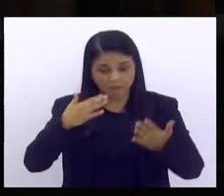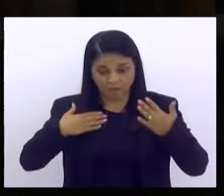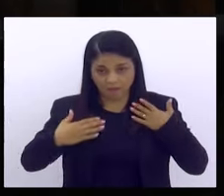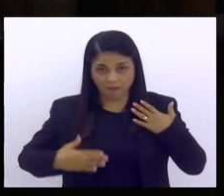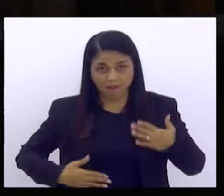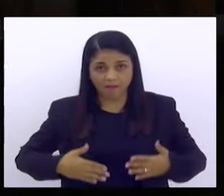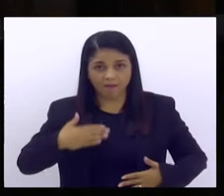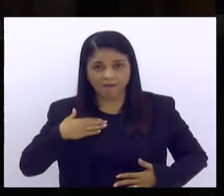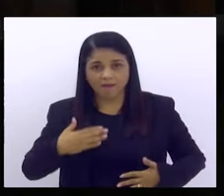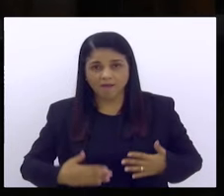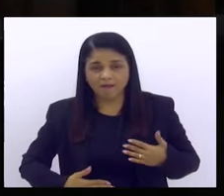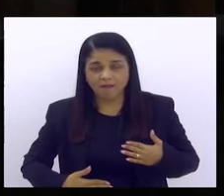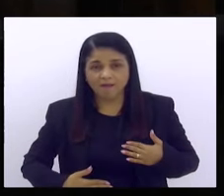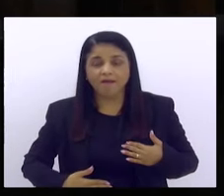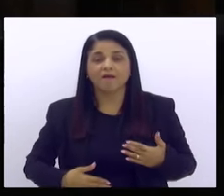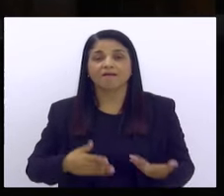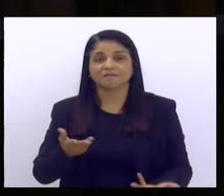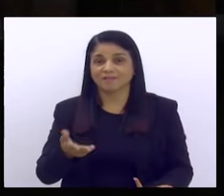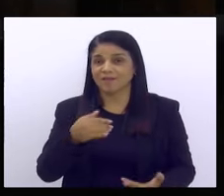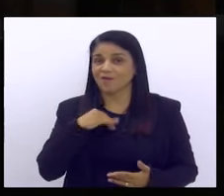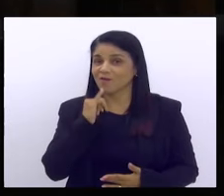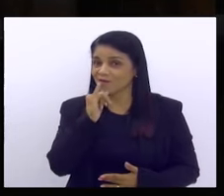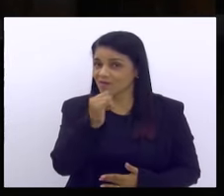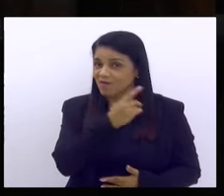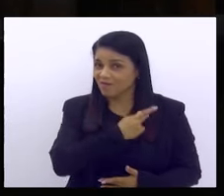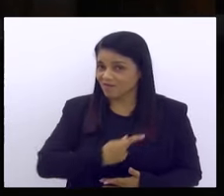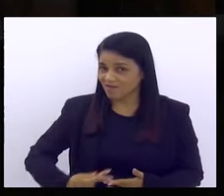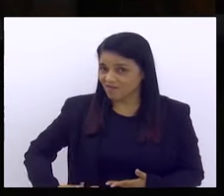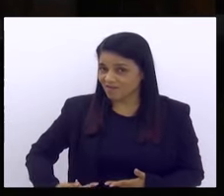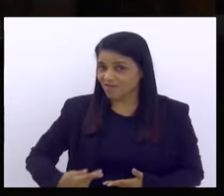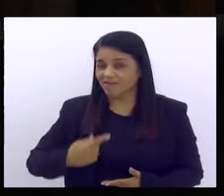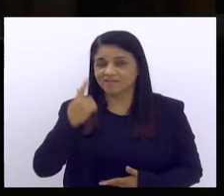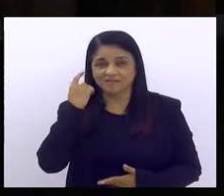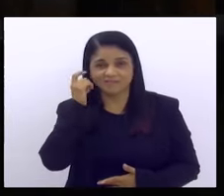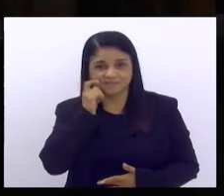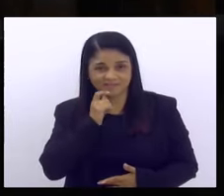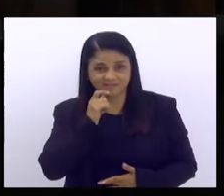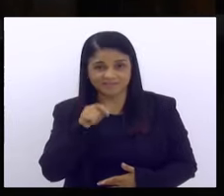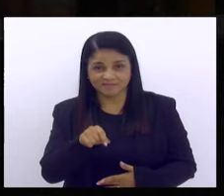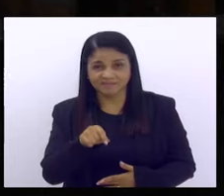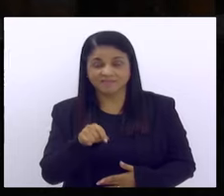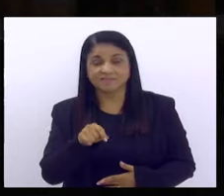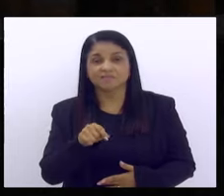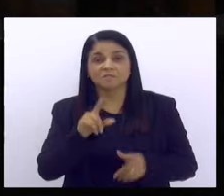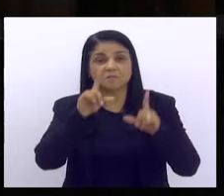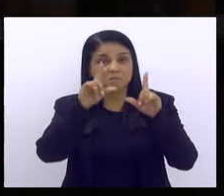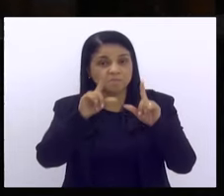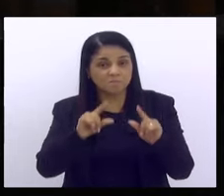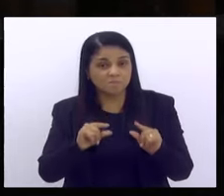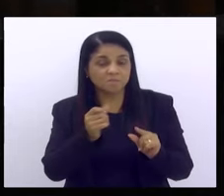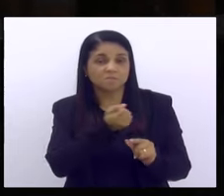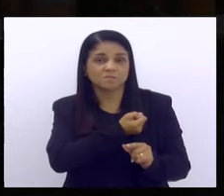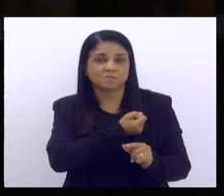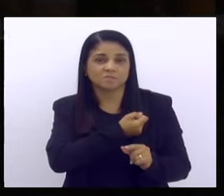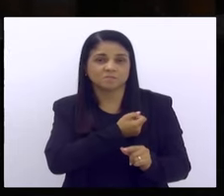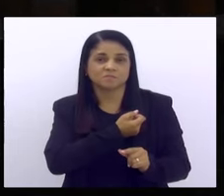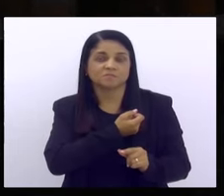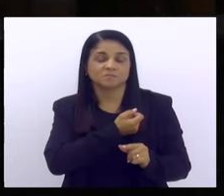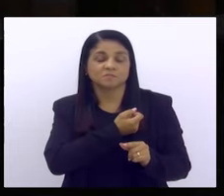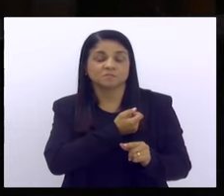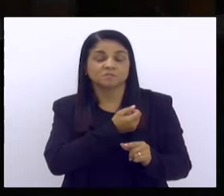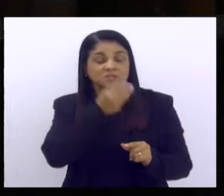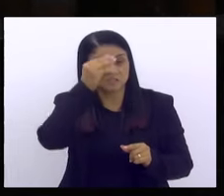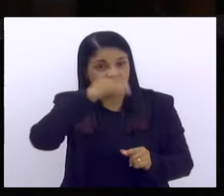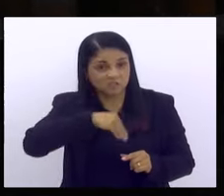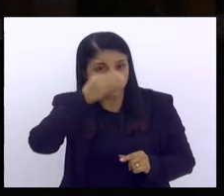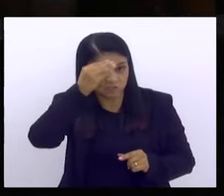a gente está falando, senhor governador do estado, que é no maior número de baixa nas polícias do estado do Rio de